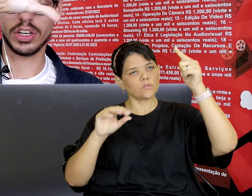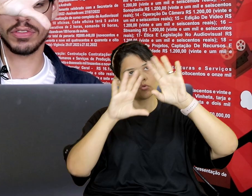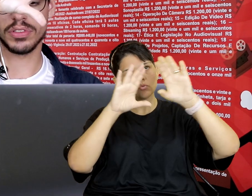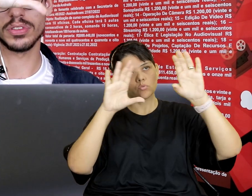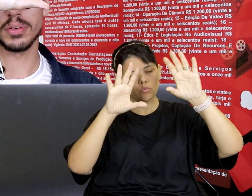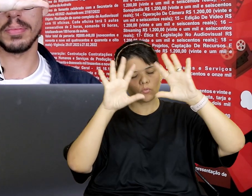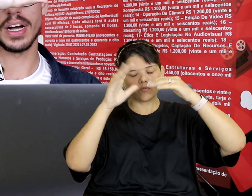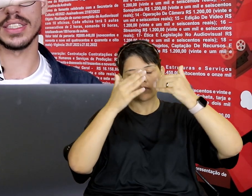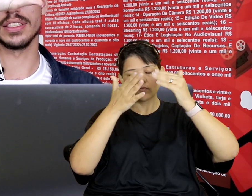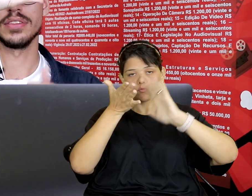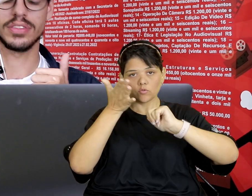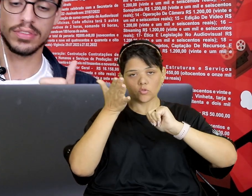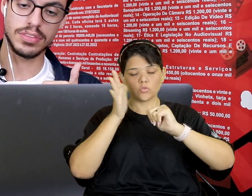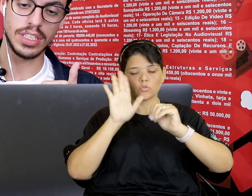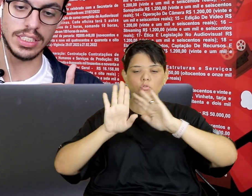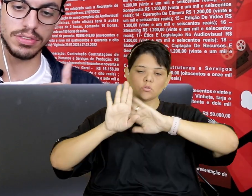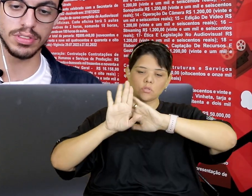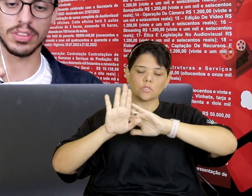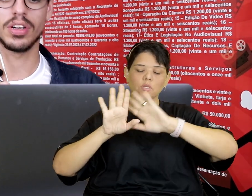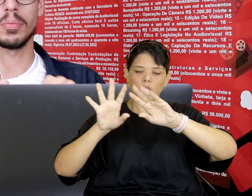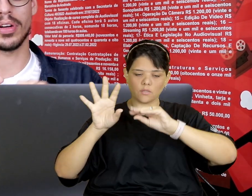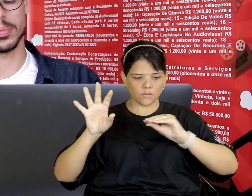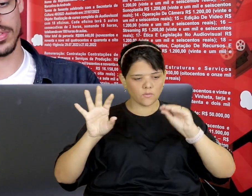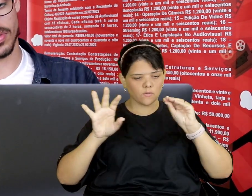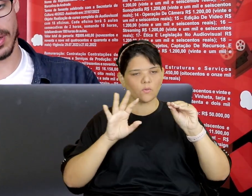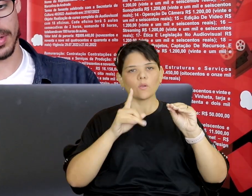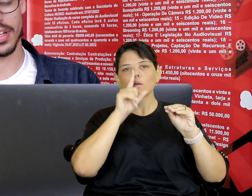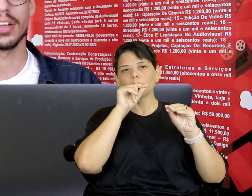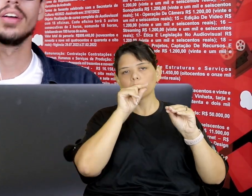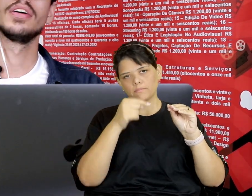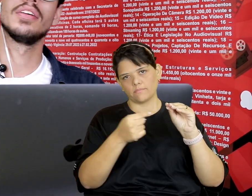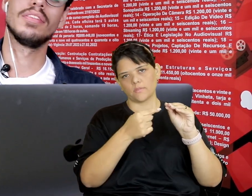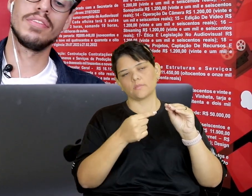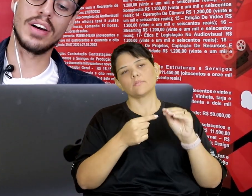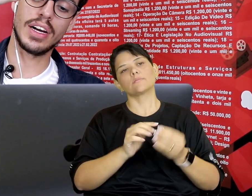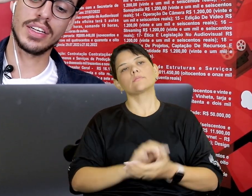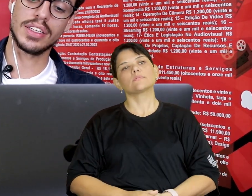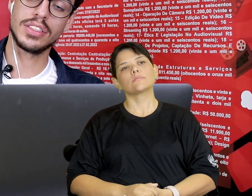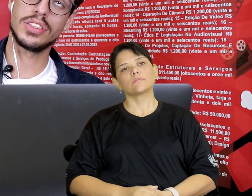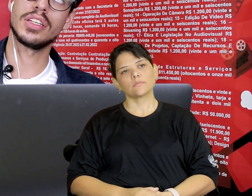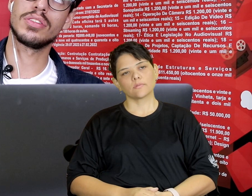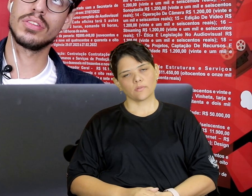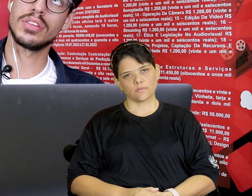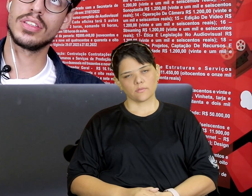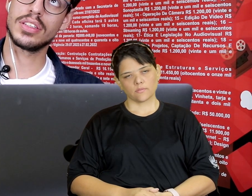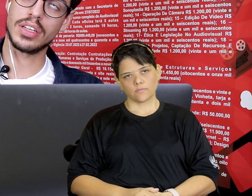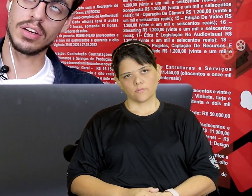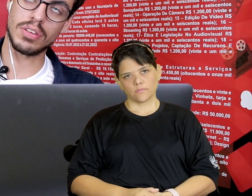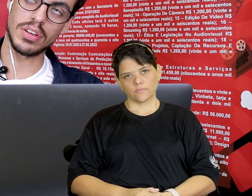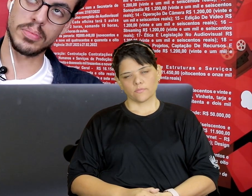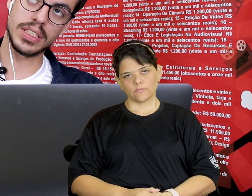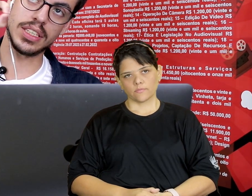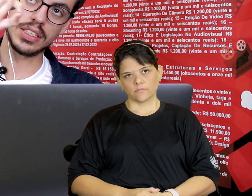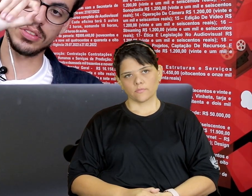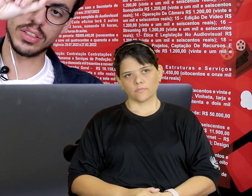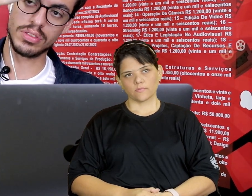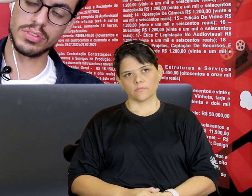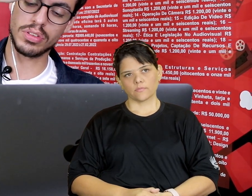Beleza, tirei o fundo. Massa. Tá sem fundo. Próximo frame. Vai, tira toda,